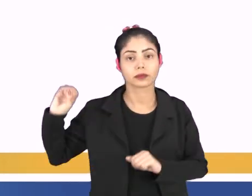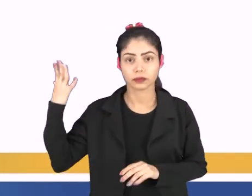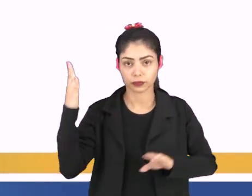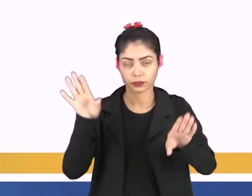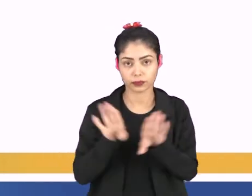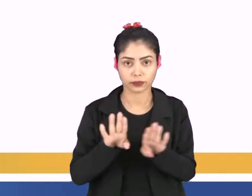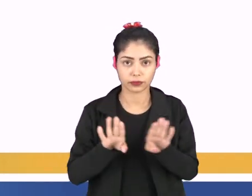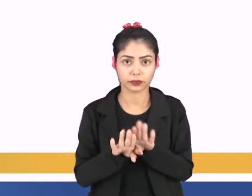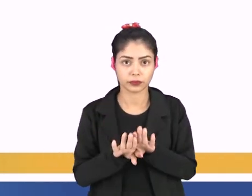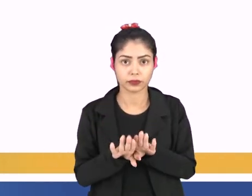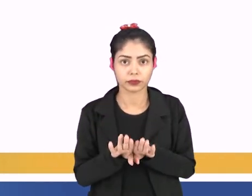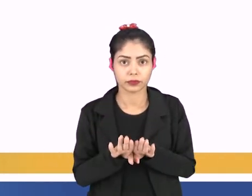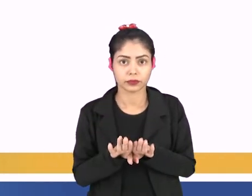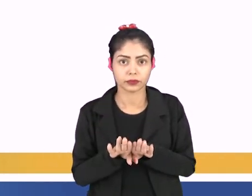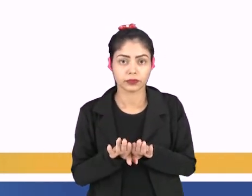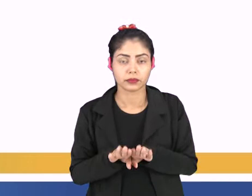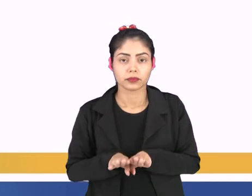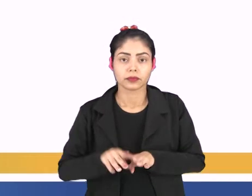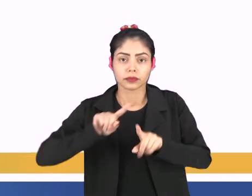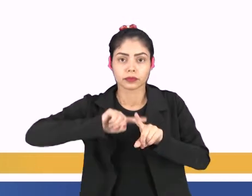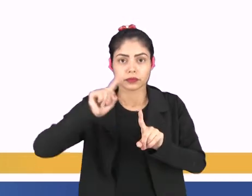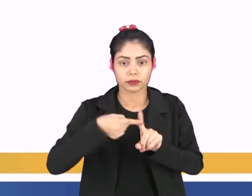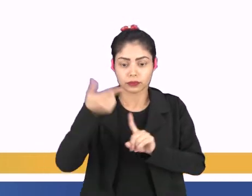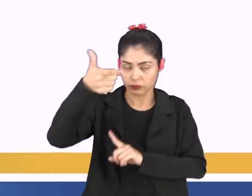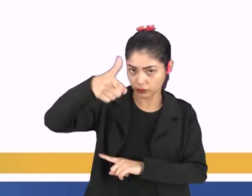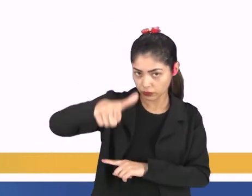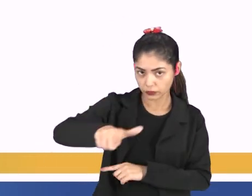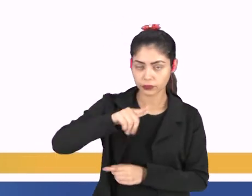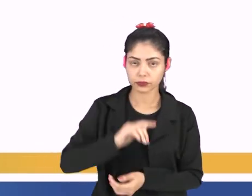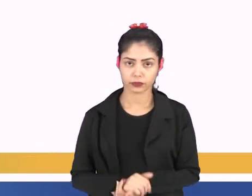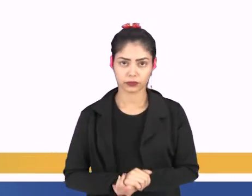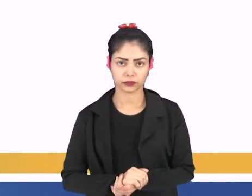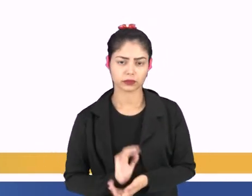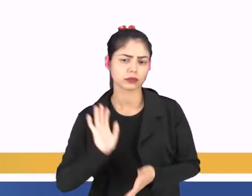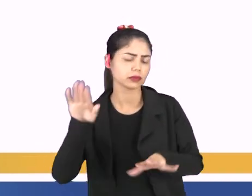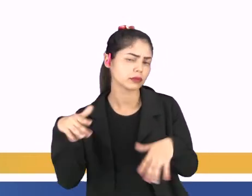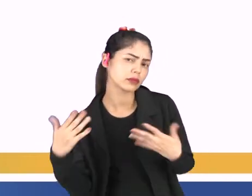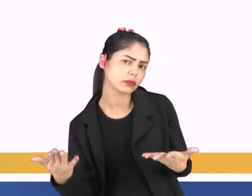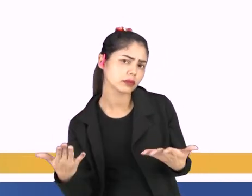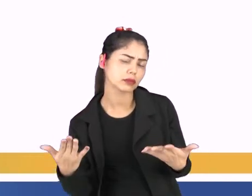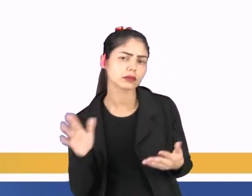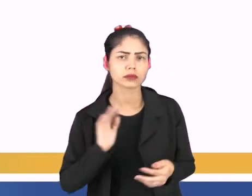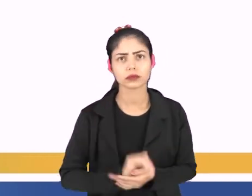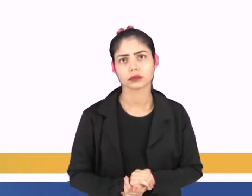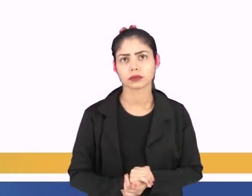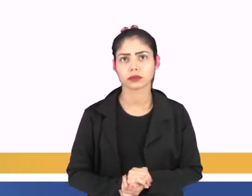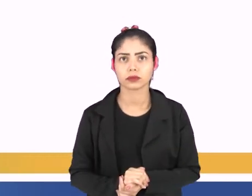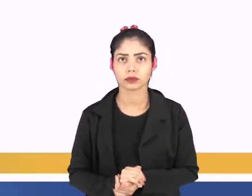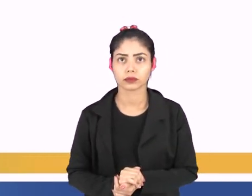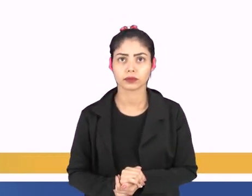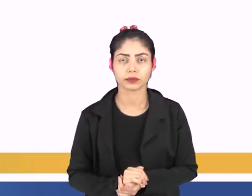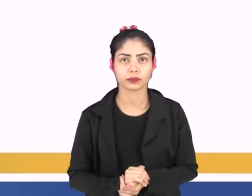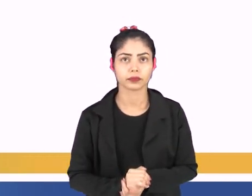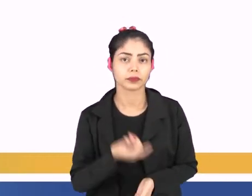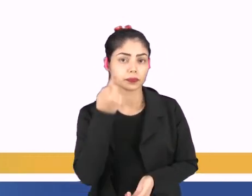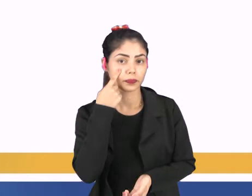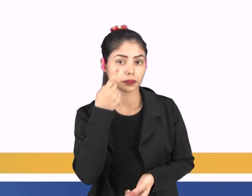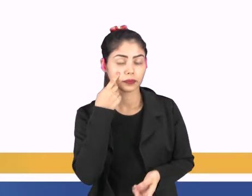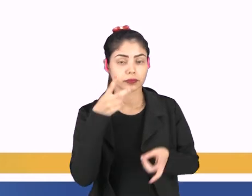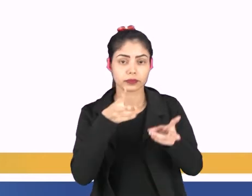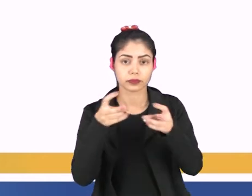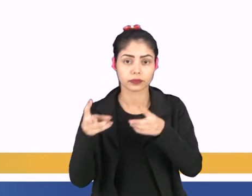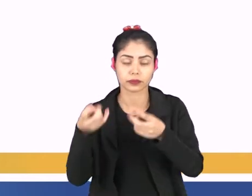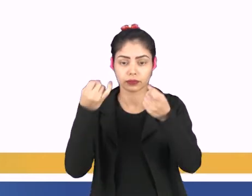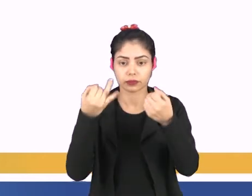também de ela engravidar novamente. Que situações nós teremos? E aí, pelo diagrama